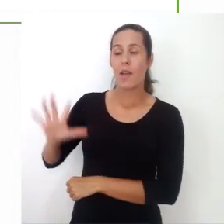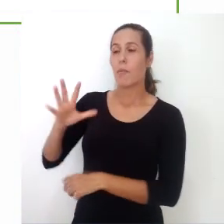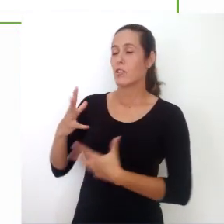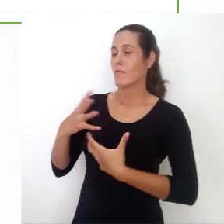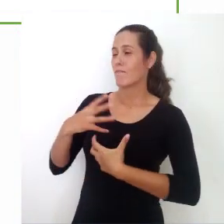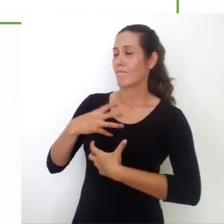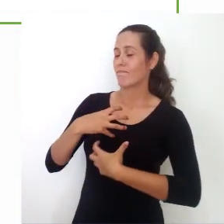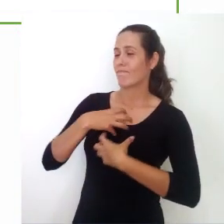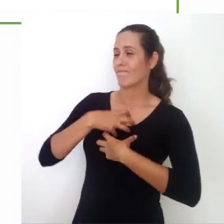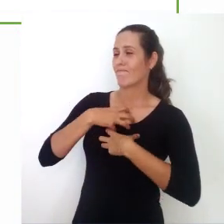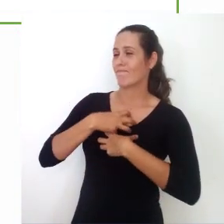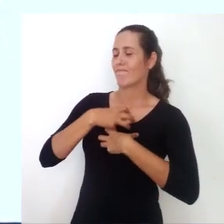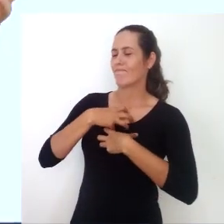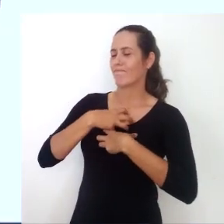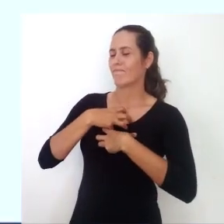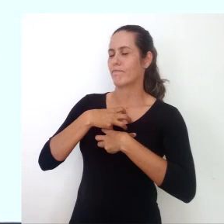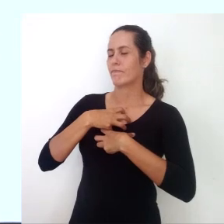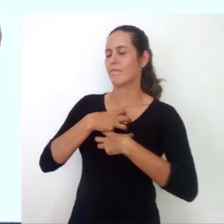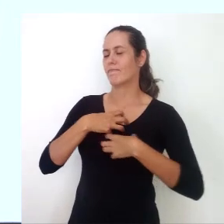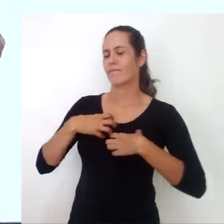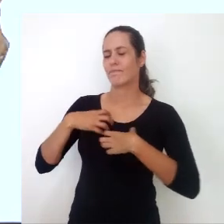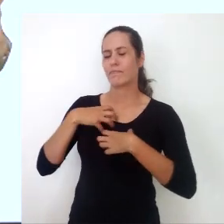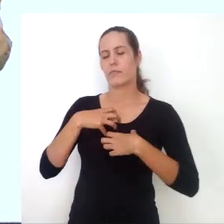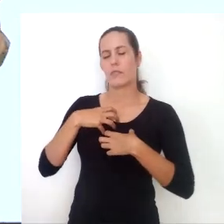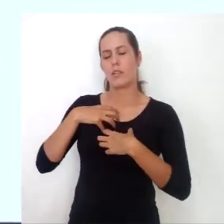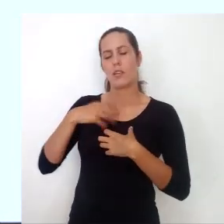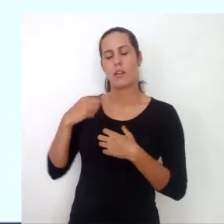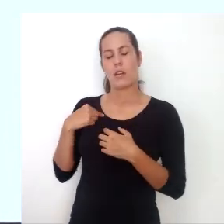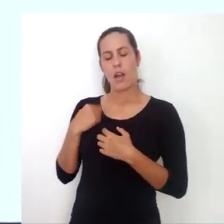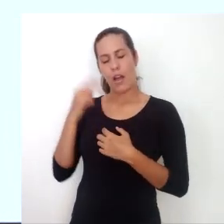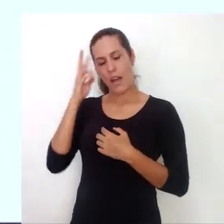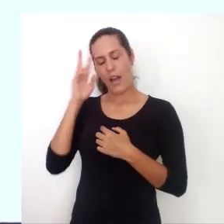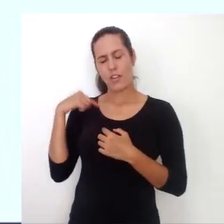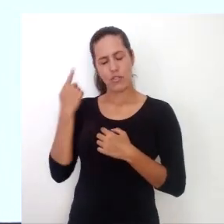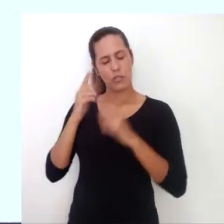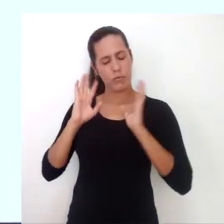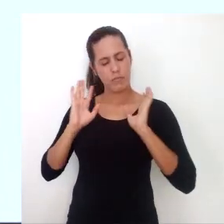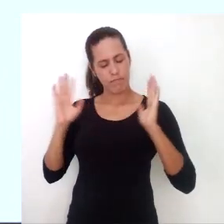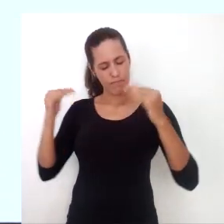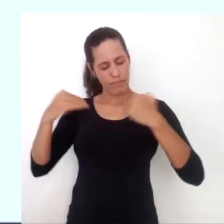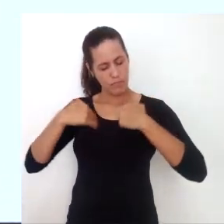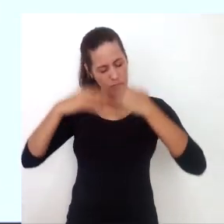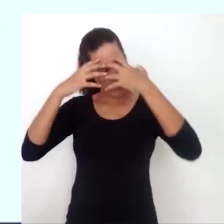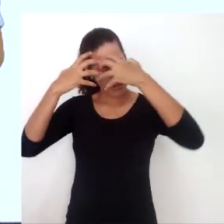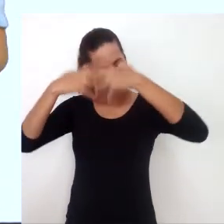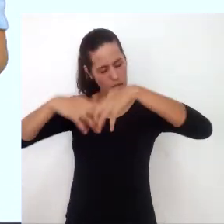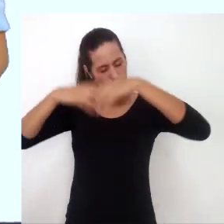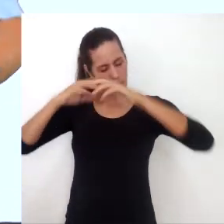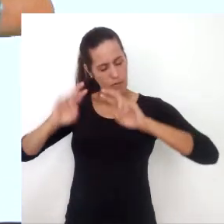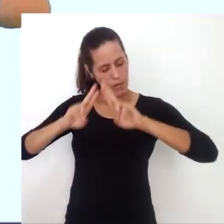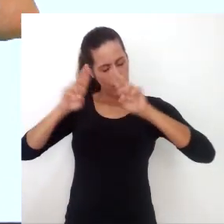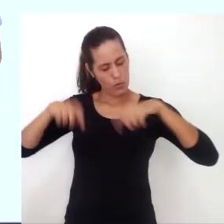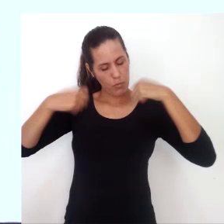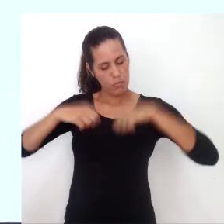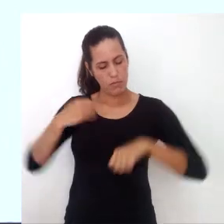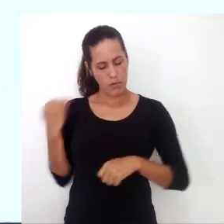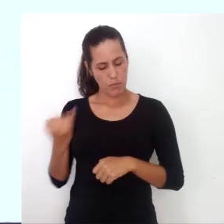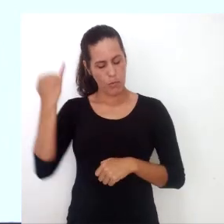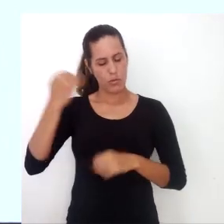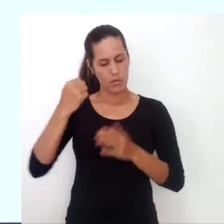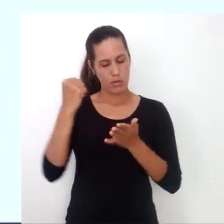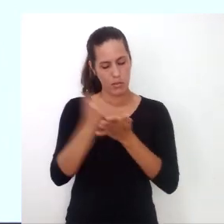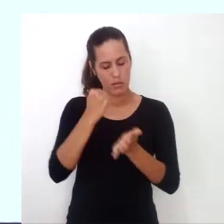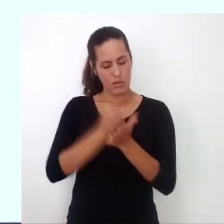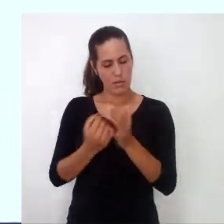muito. Ela nos leva a entender a necessidade de um documento de